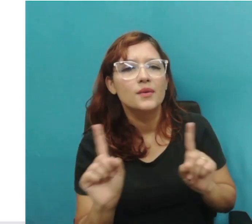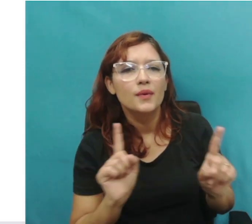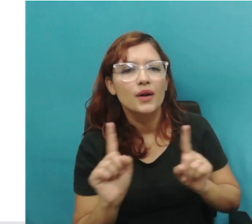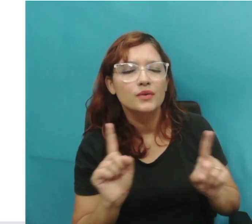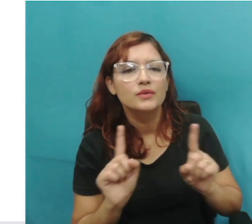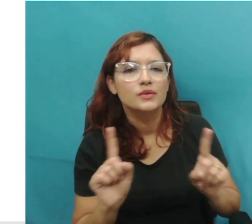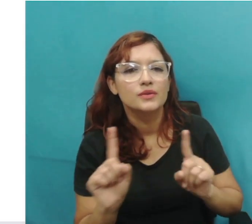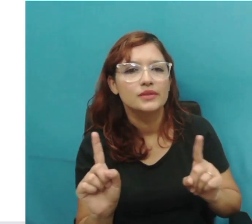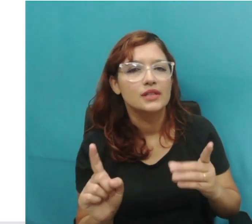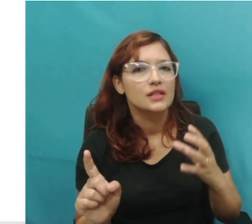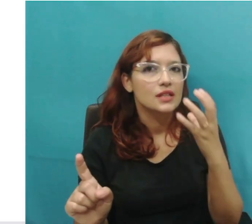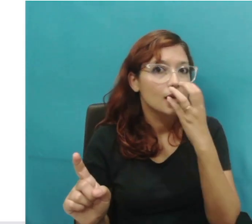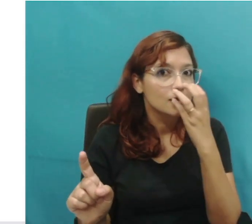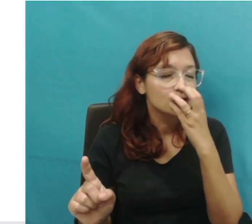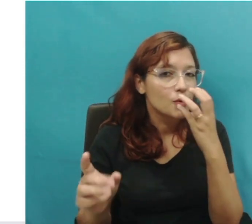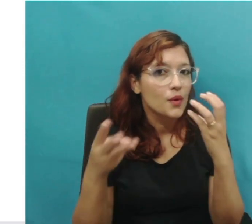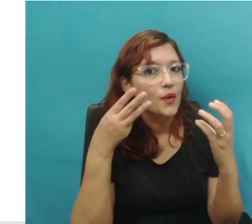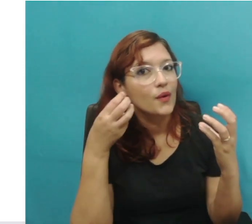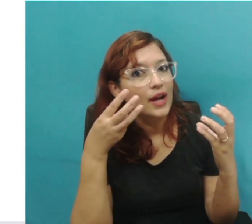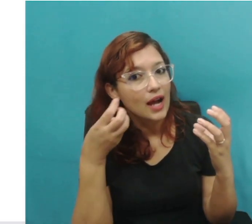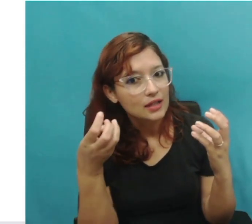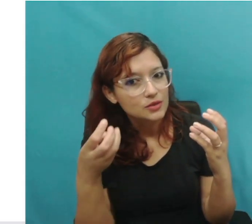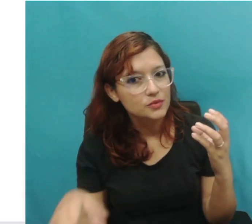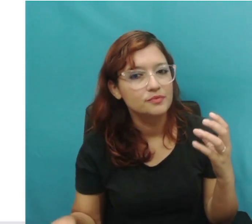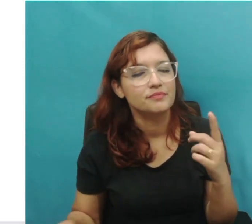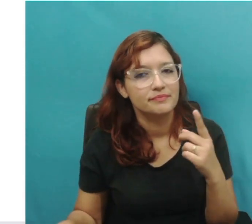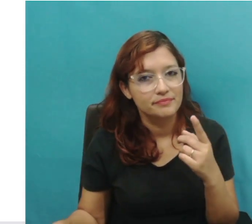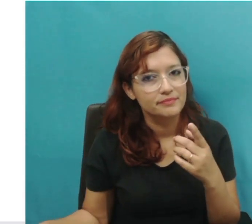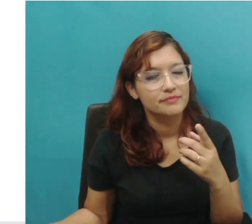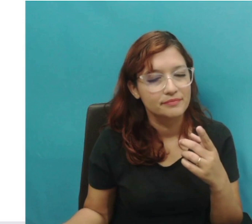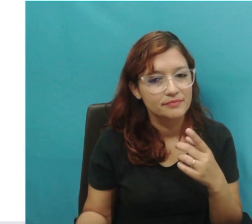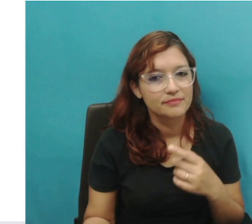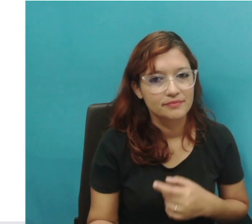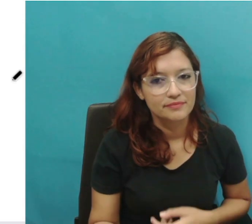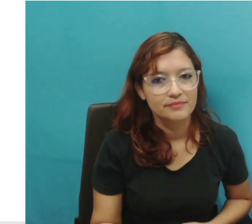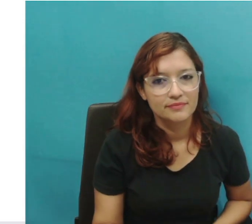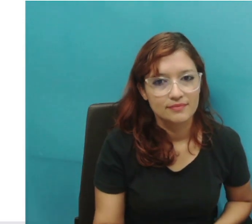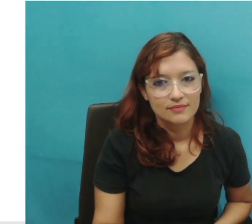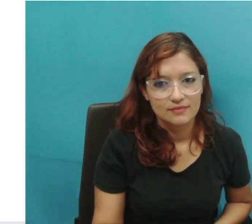mais próximo? Cães ou gatos?